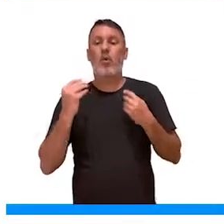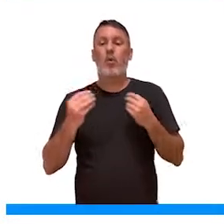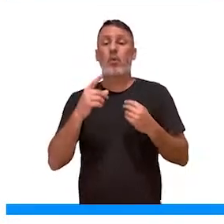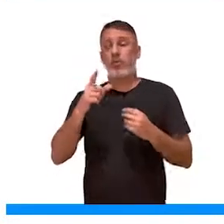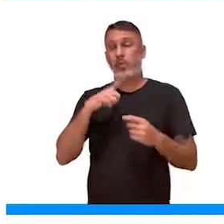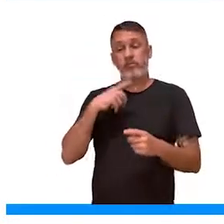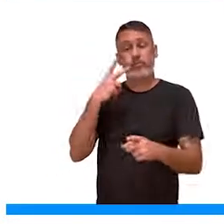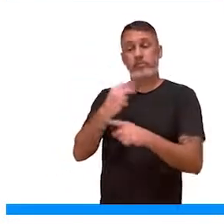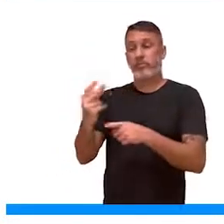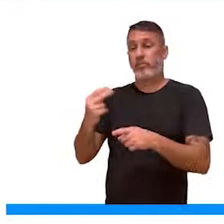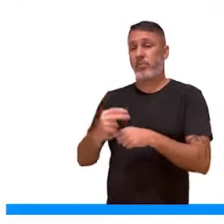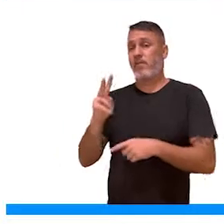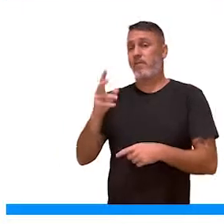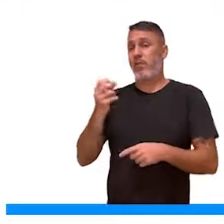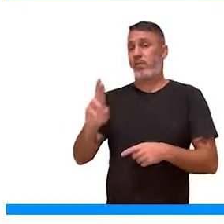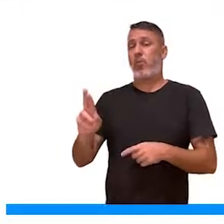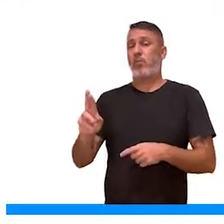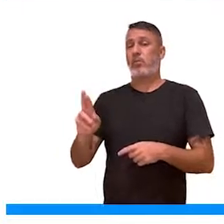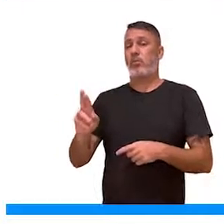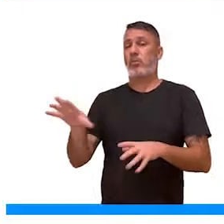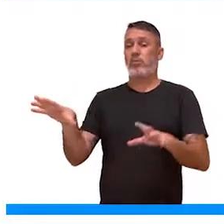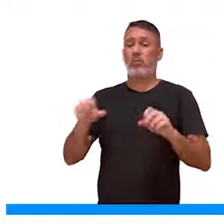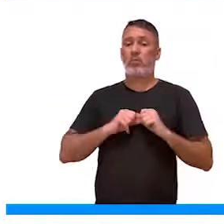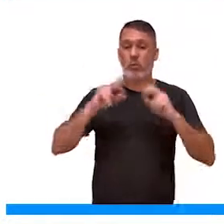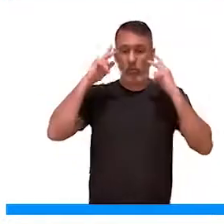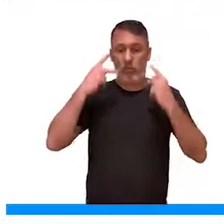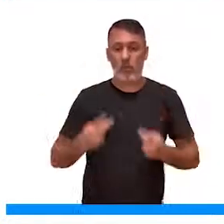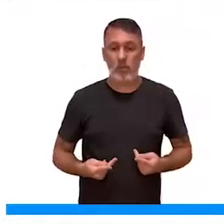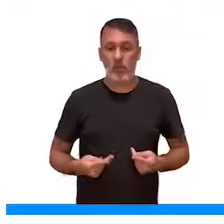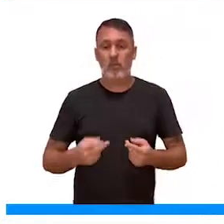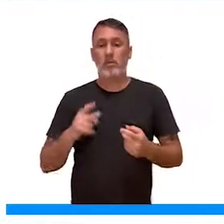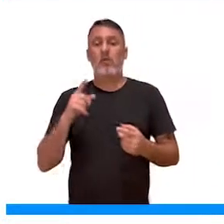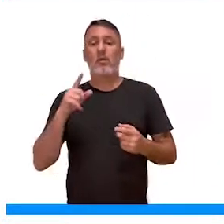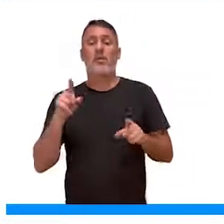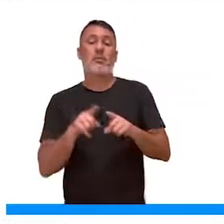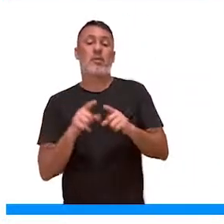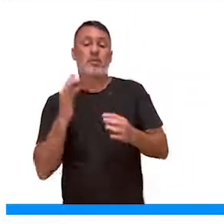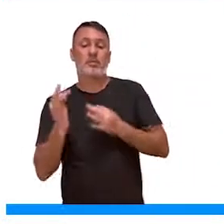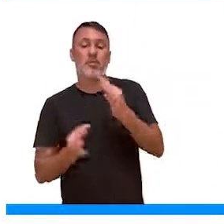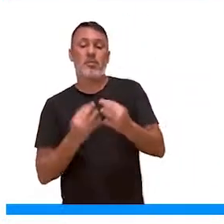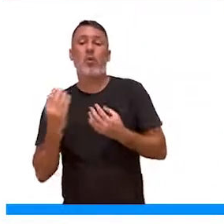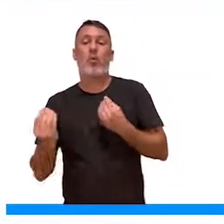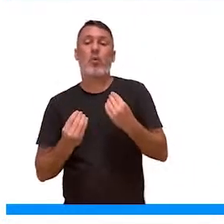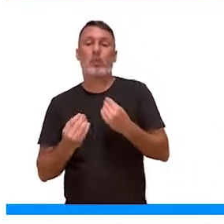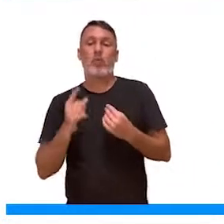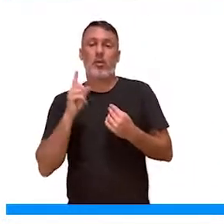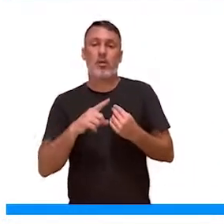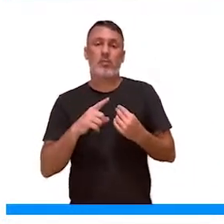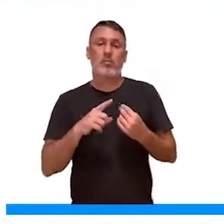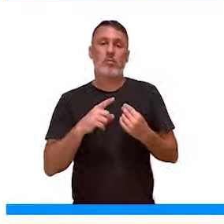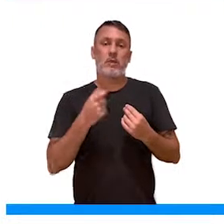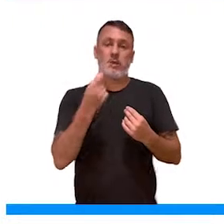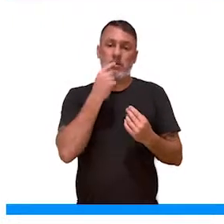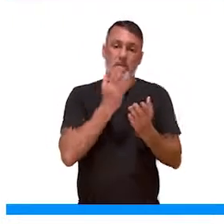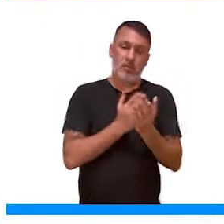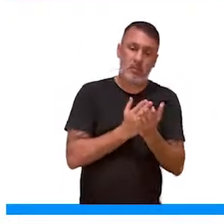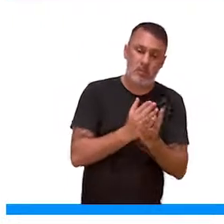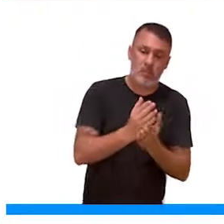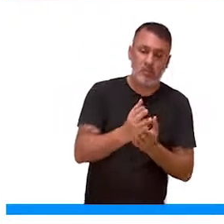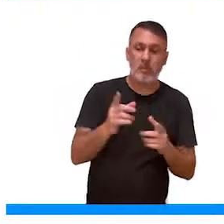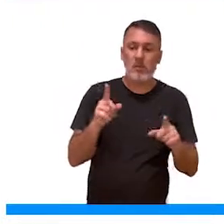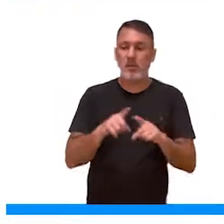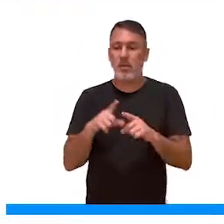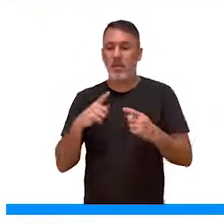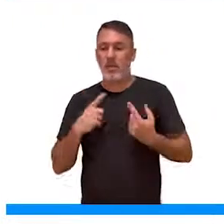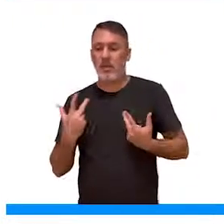então, passar esse protozoário para o ser humano. E como característica desse protozoário, a gente vai